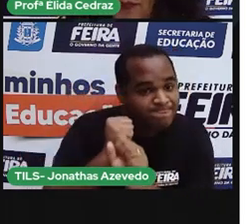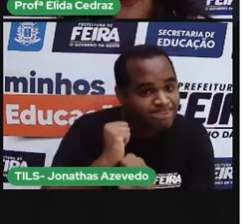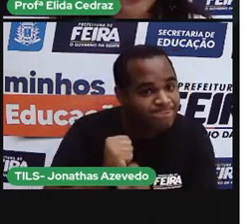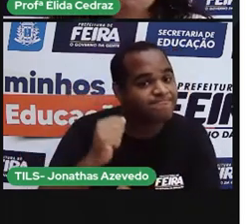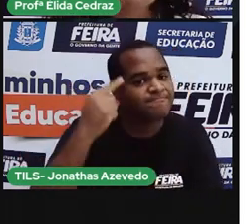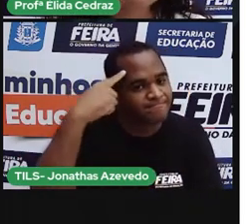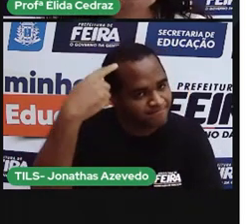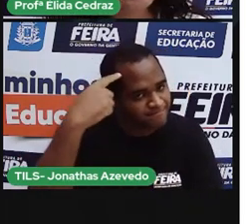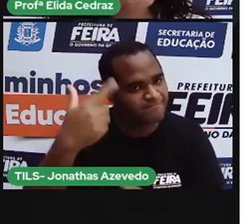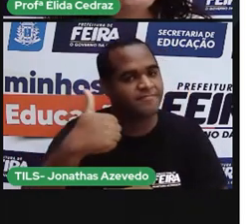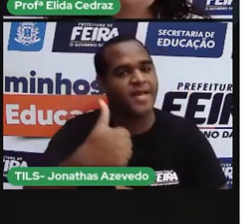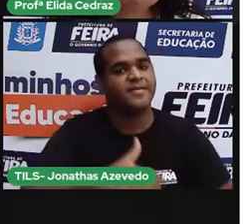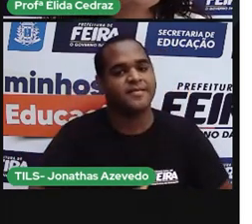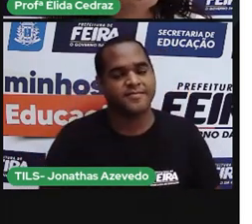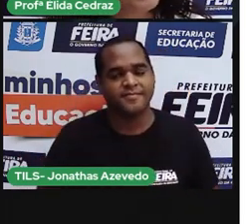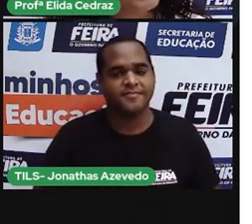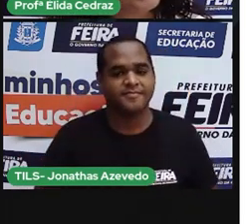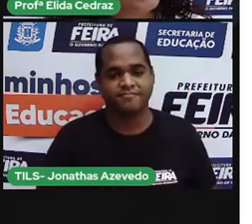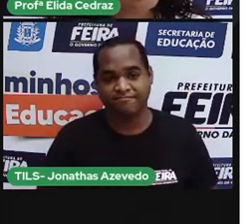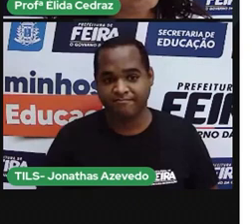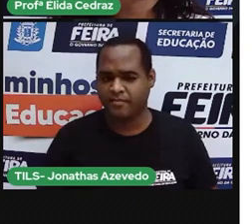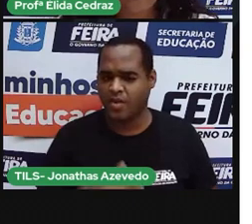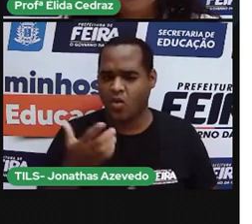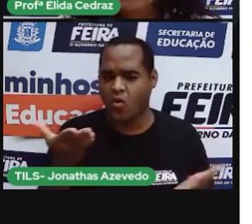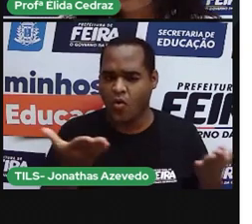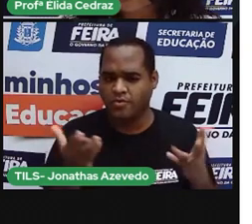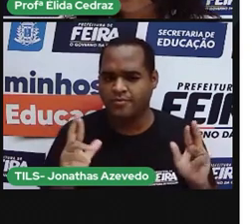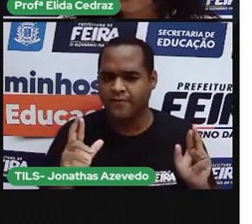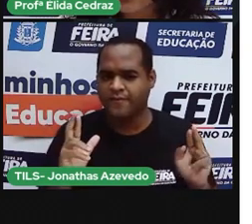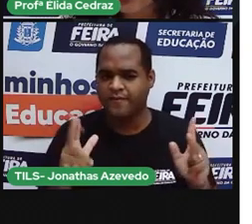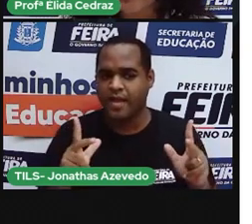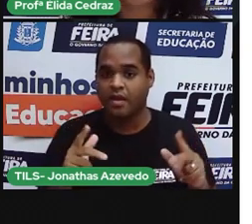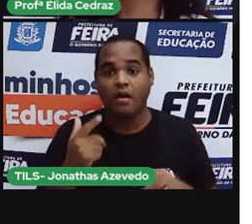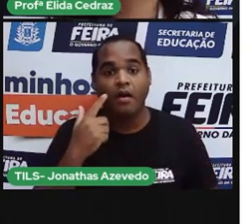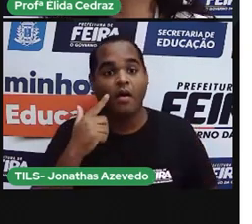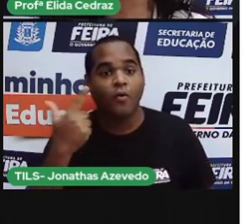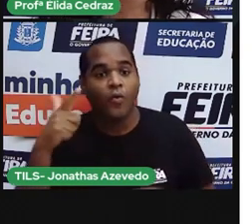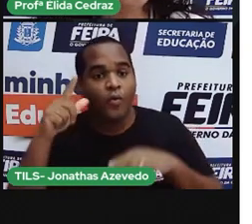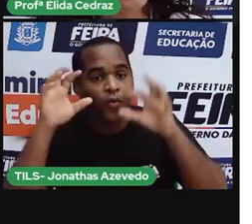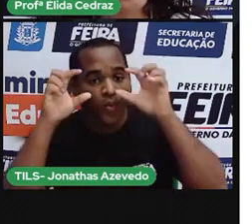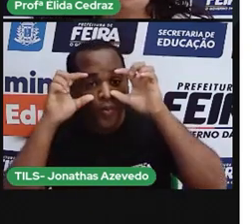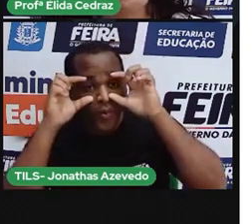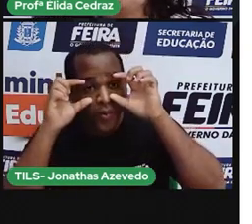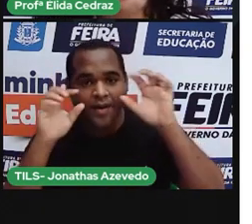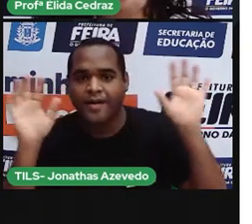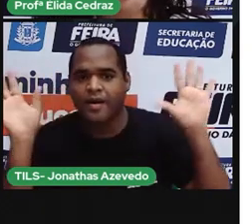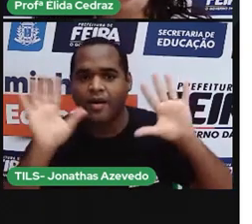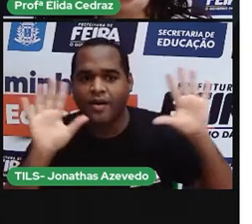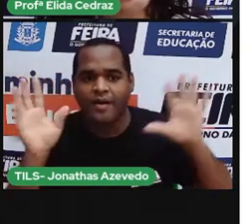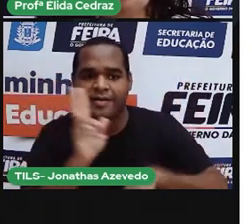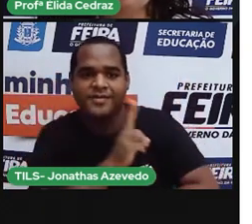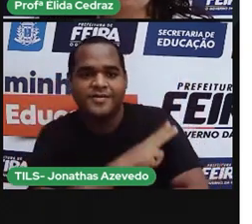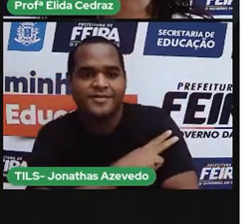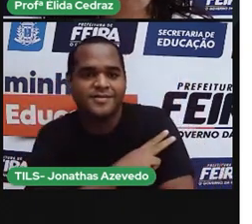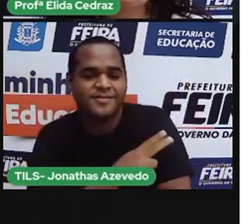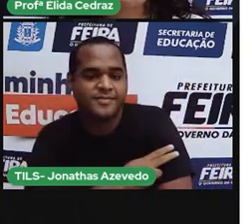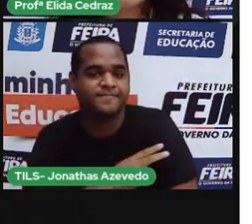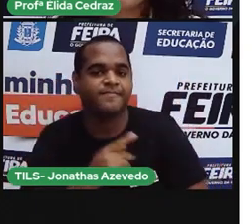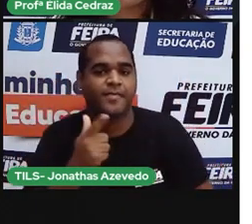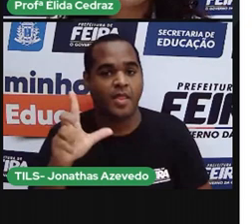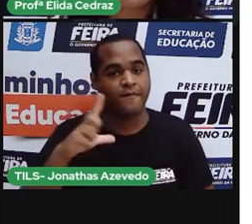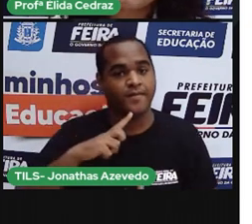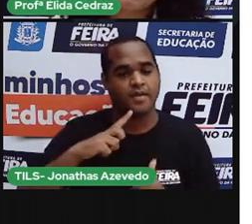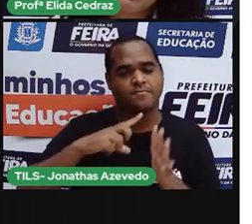pensaram. Hoje não vai ser muito diferente, não. Outra coruja. Olá, segundo ano.